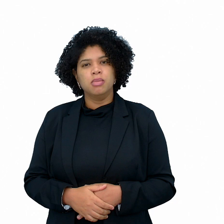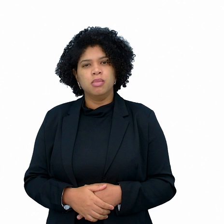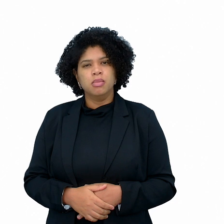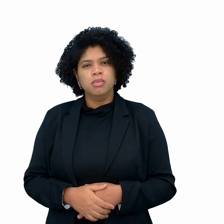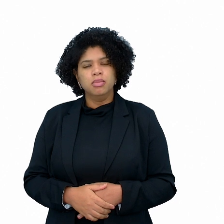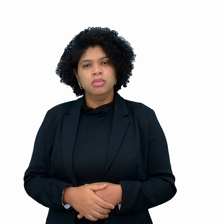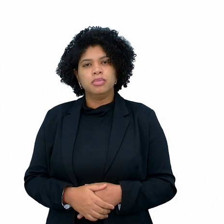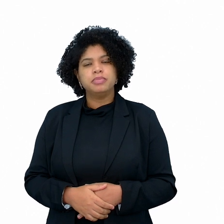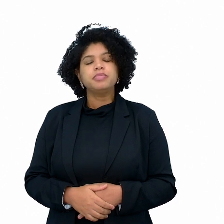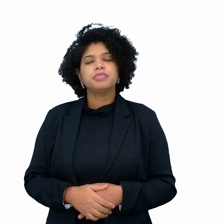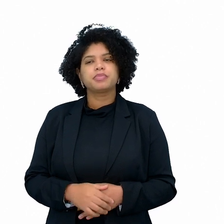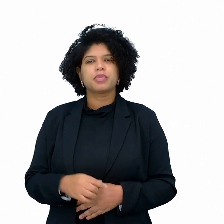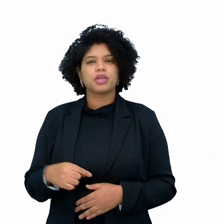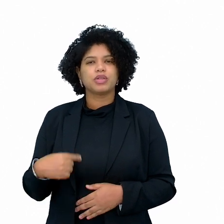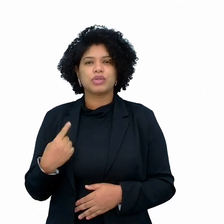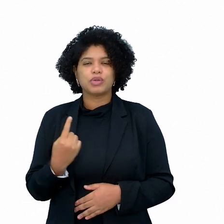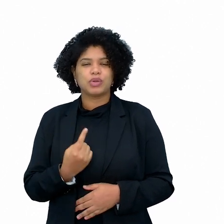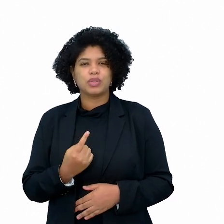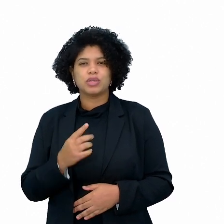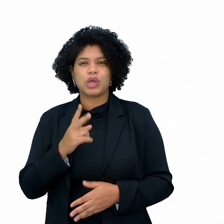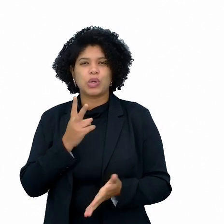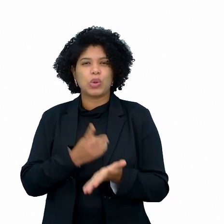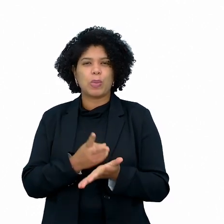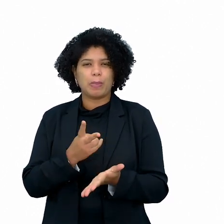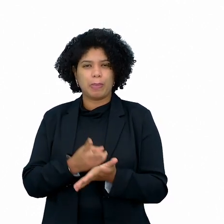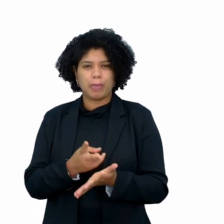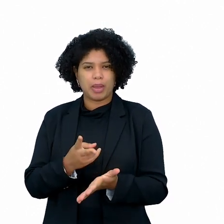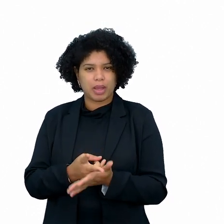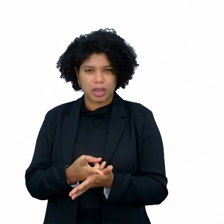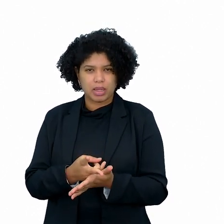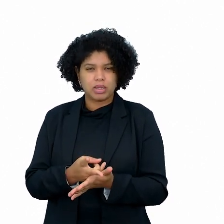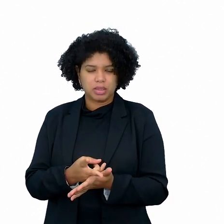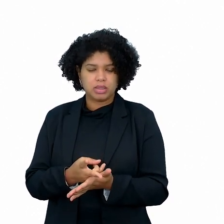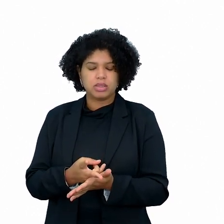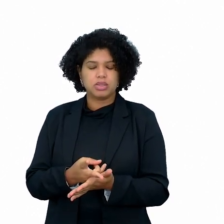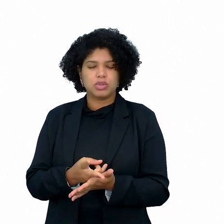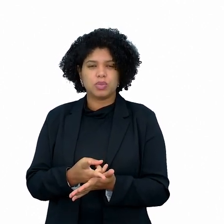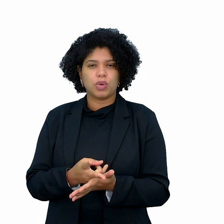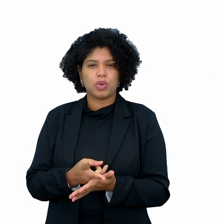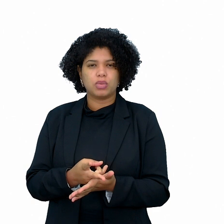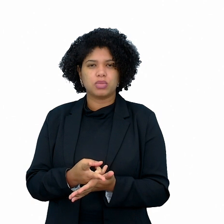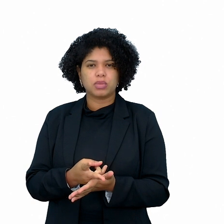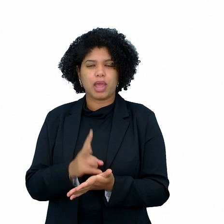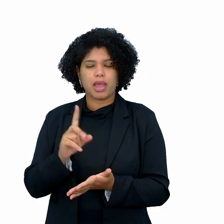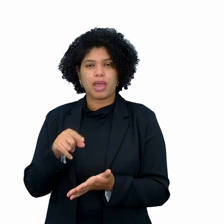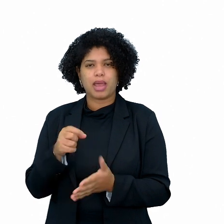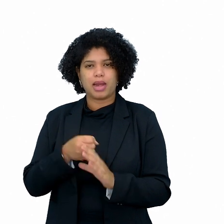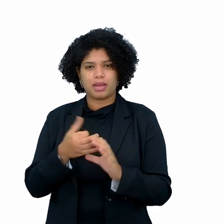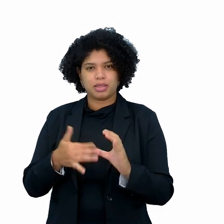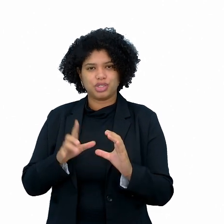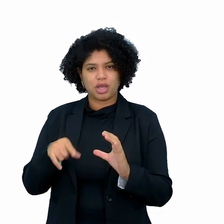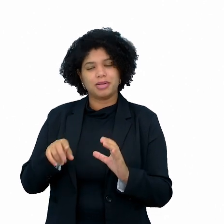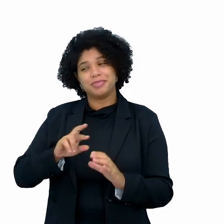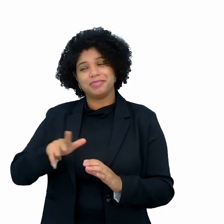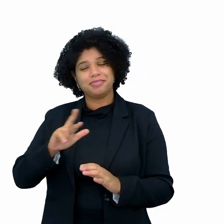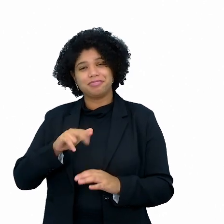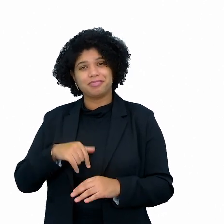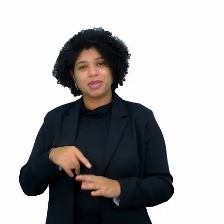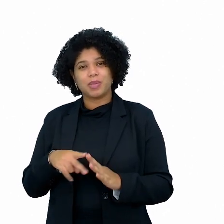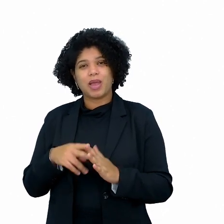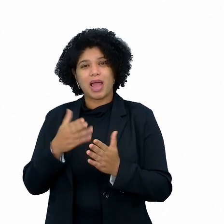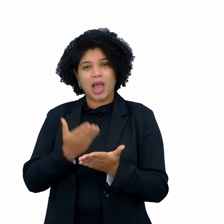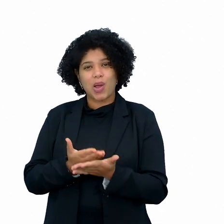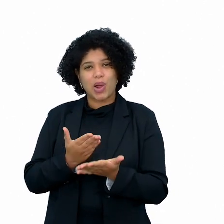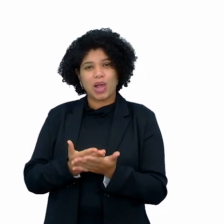diria, a gente nunca entra no mesmo rio, né? Porque a água é diferente, né? A gente nunca dá a mesma aula, mesmo que